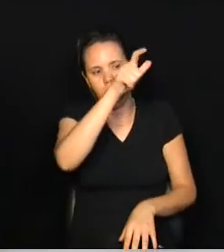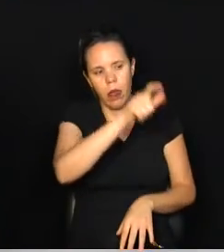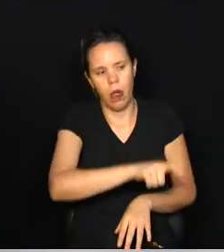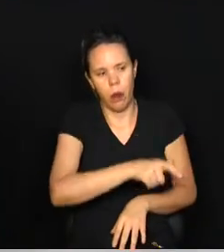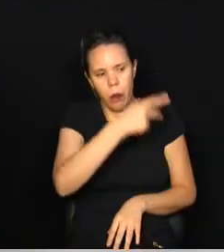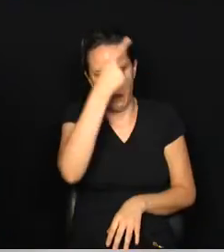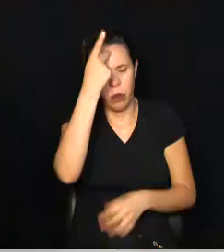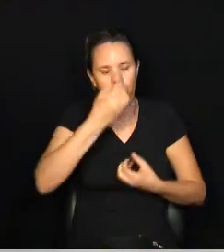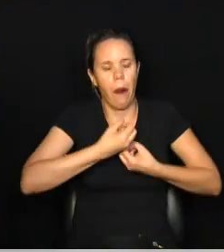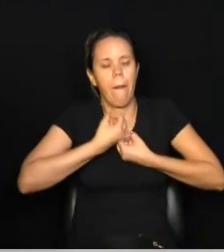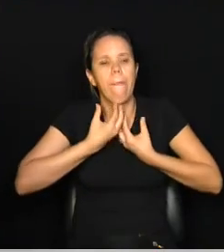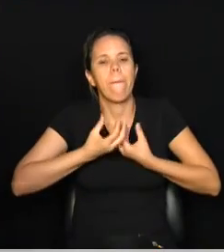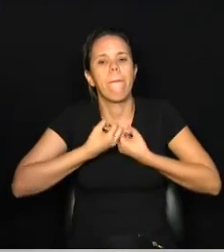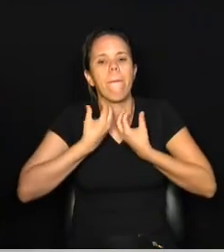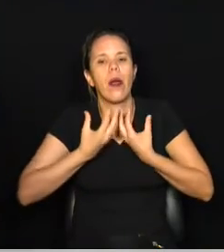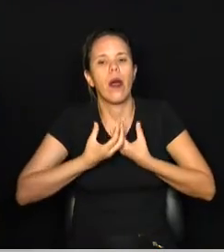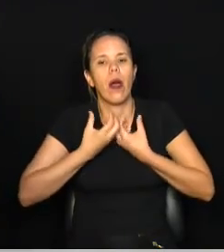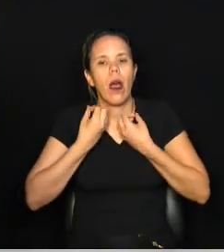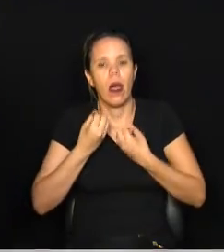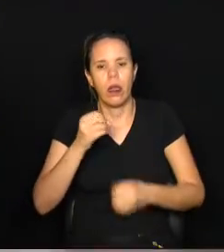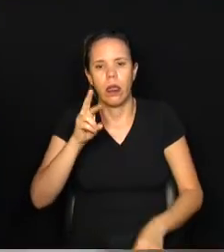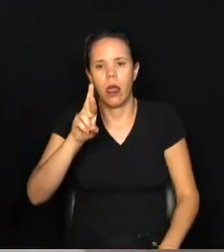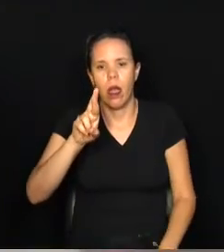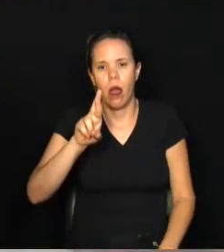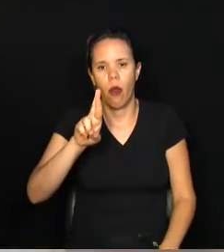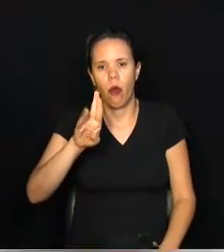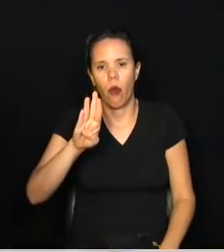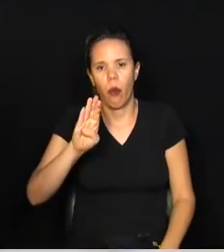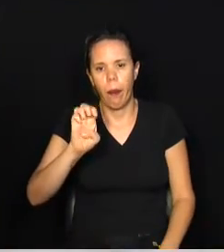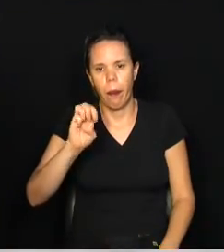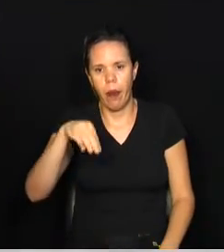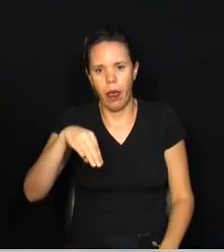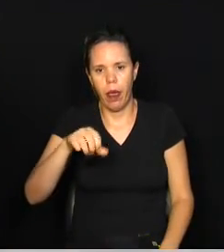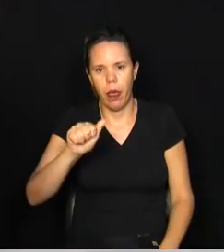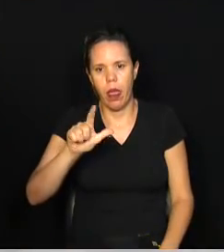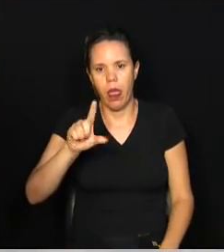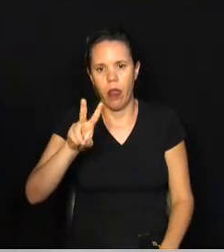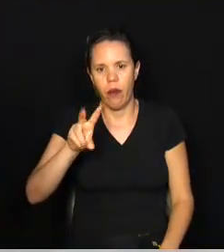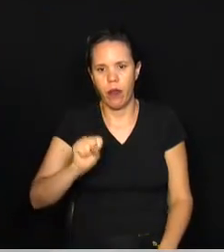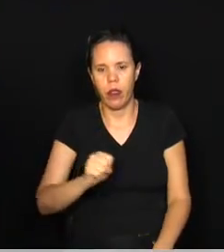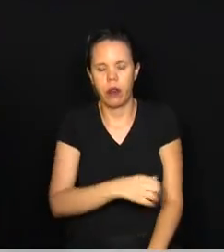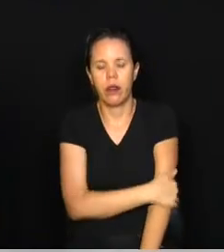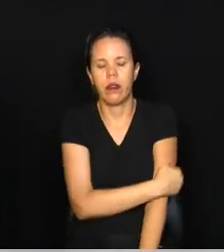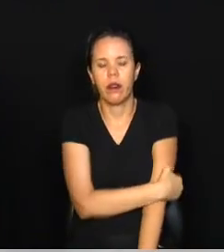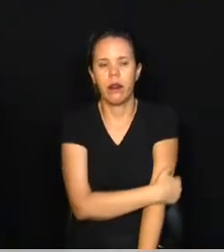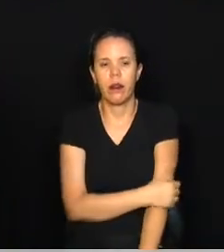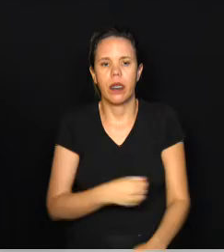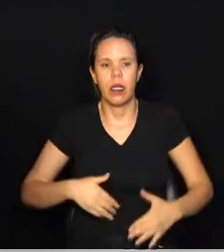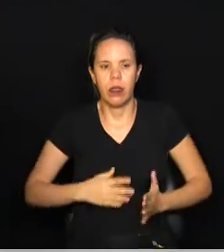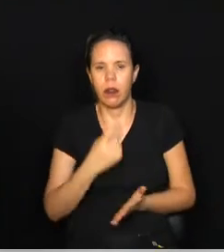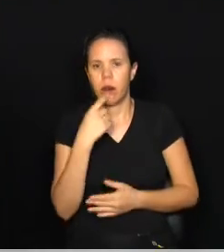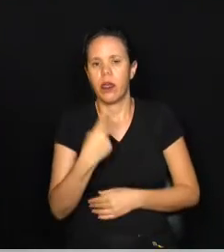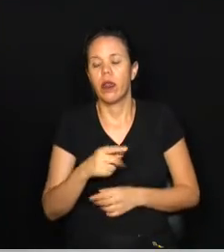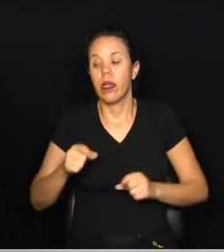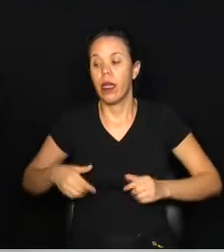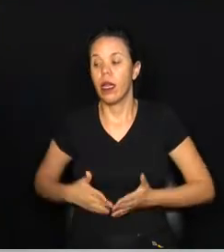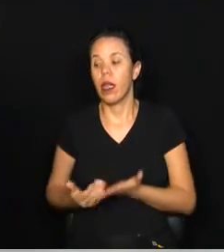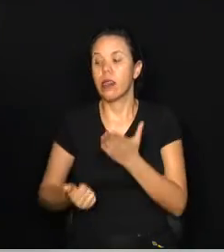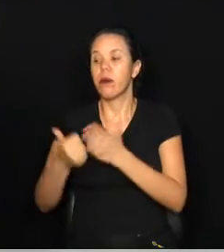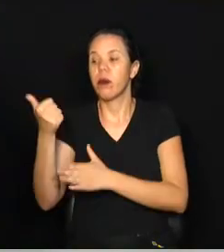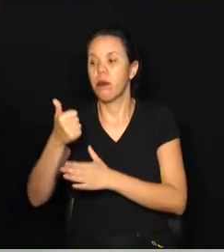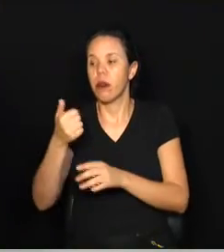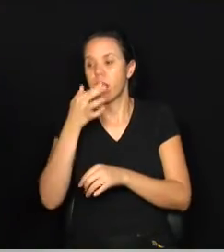Campinas, Rubem Alves, né? Ele dizia assim: quem nasce primeiro, o jardim ou o jardineiro?